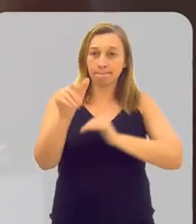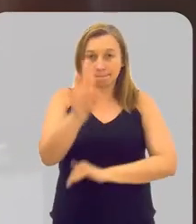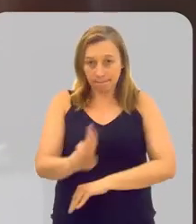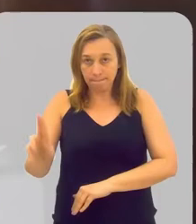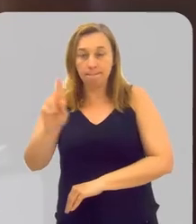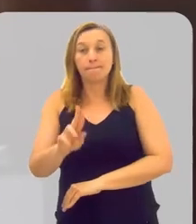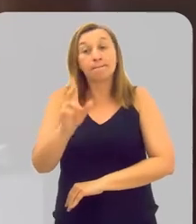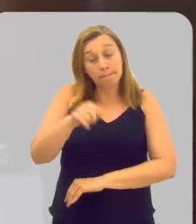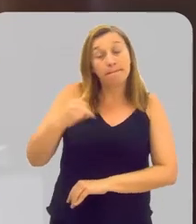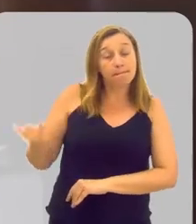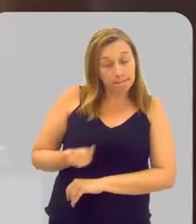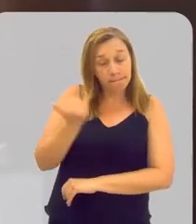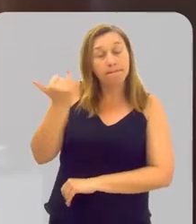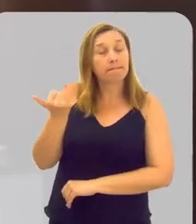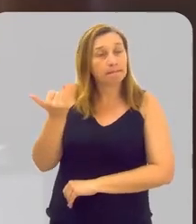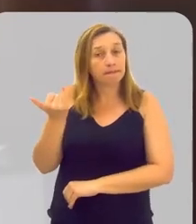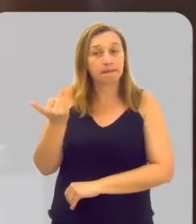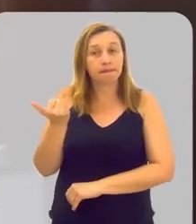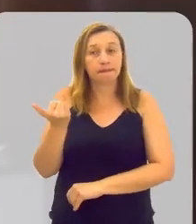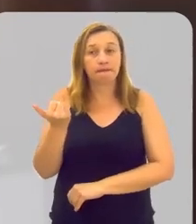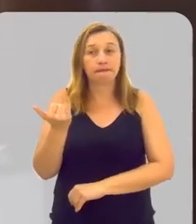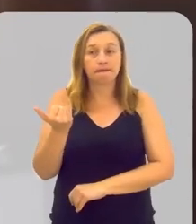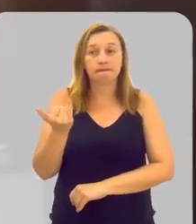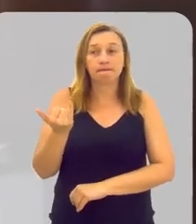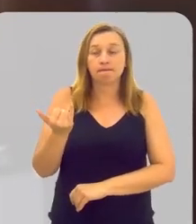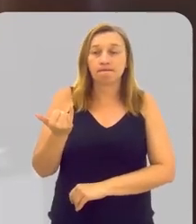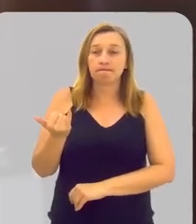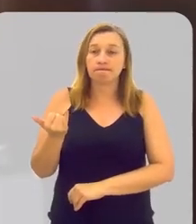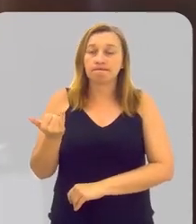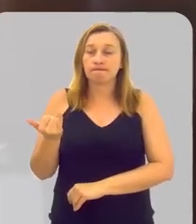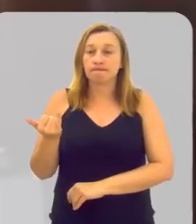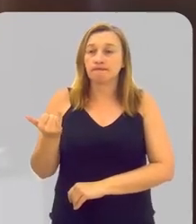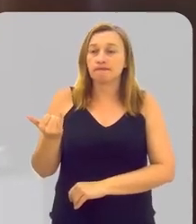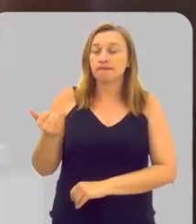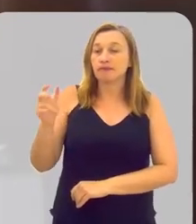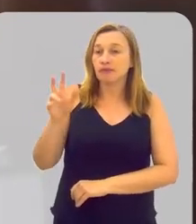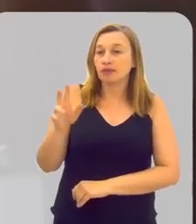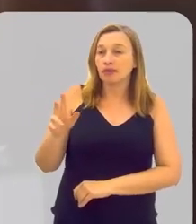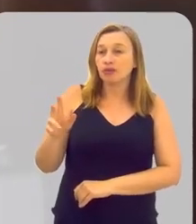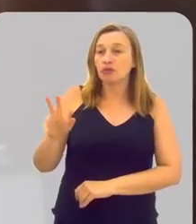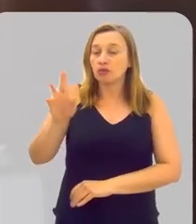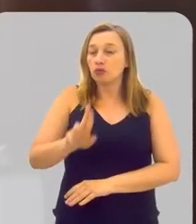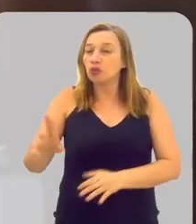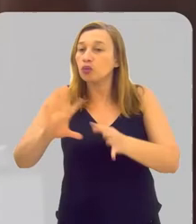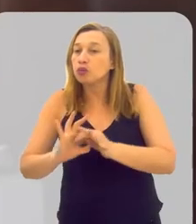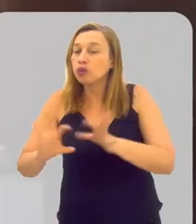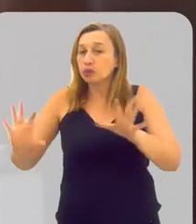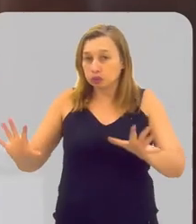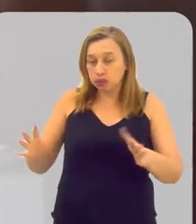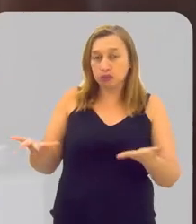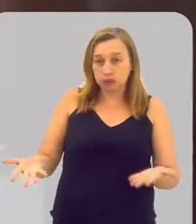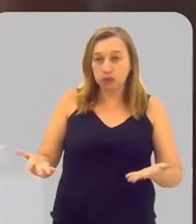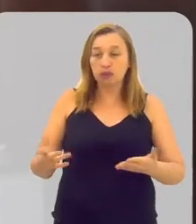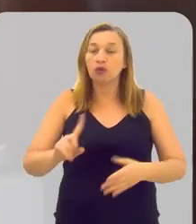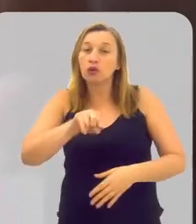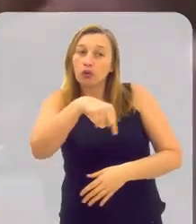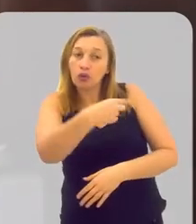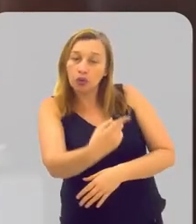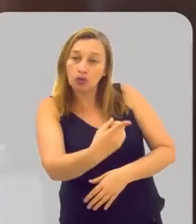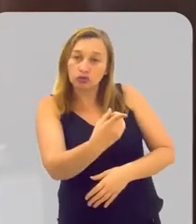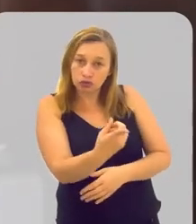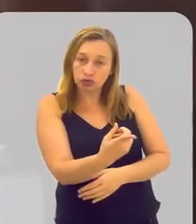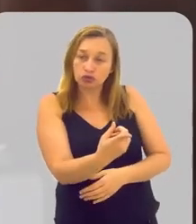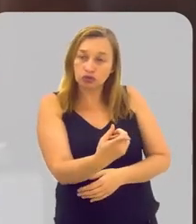desenvolvimento do consumidor livre, que é muito importante nesse processo, né? Consumidor livre é aquele consumidor industrial,